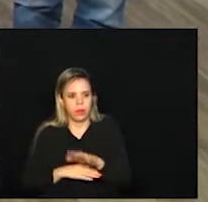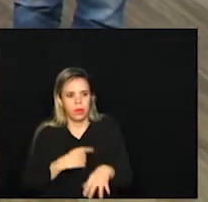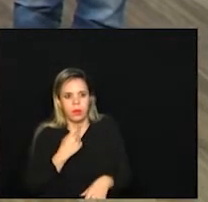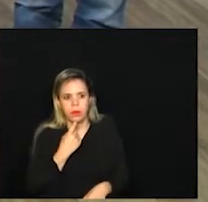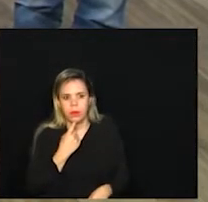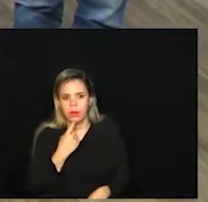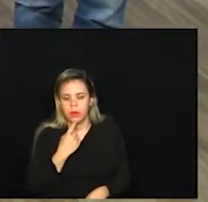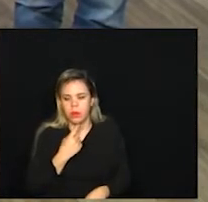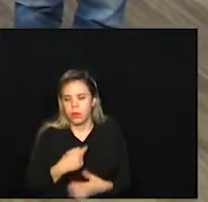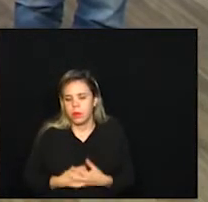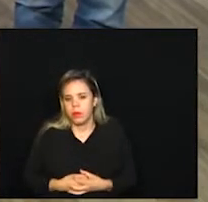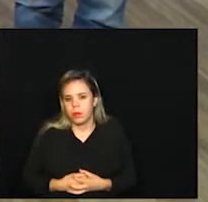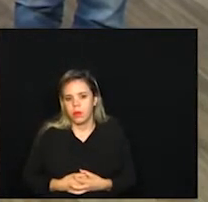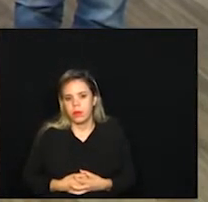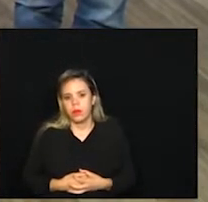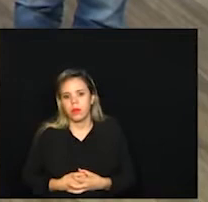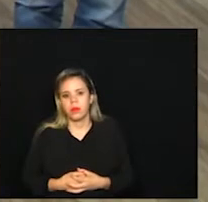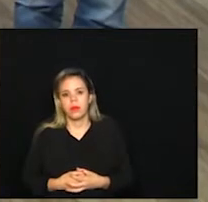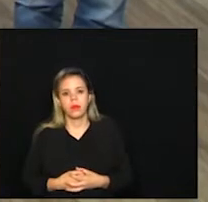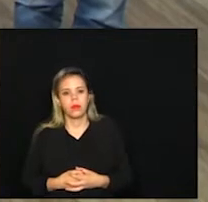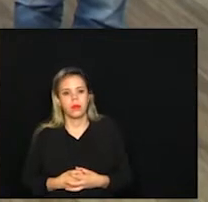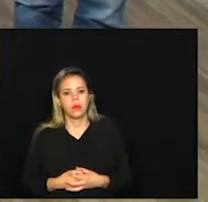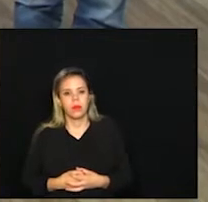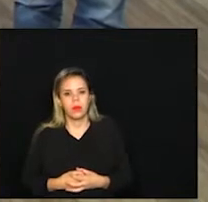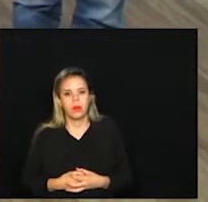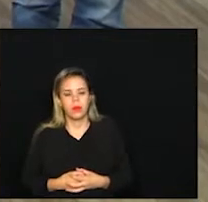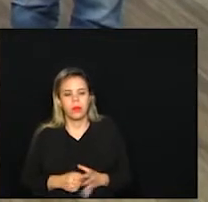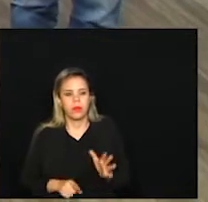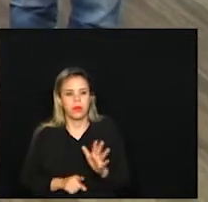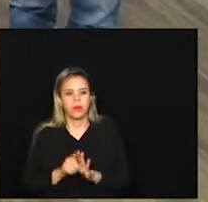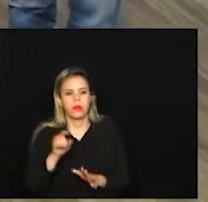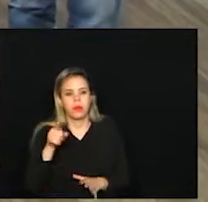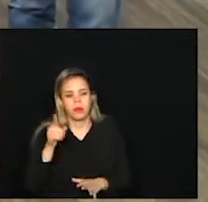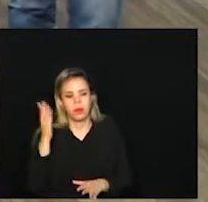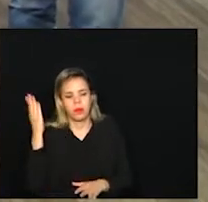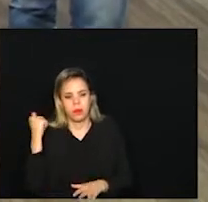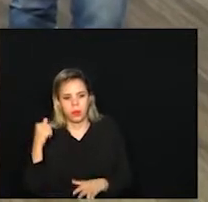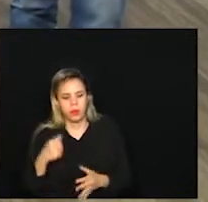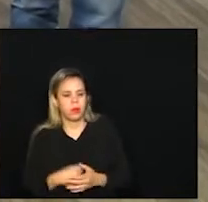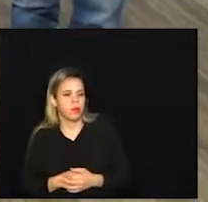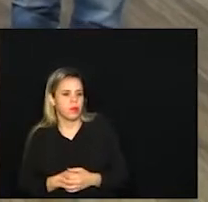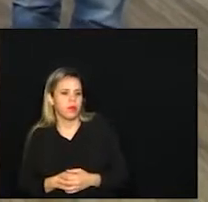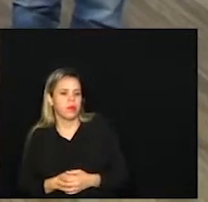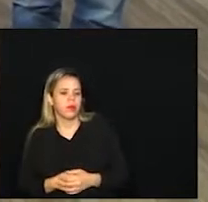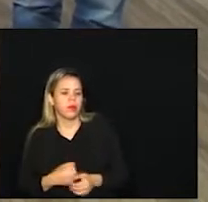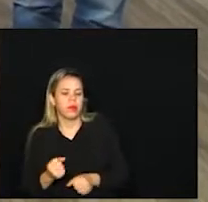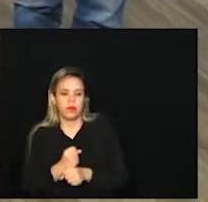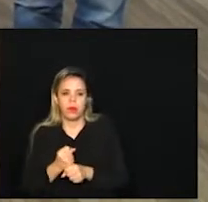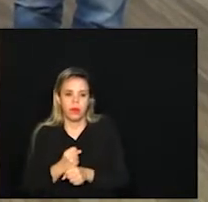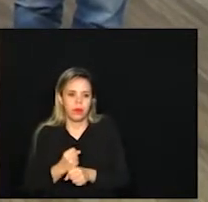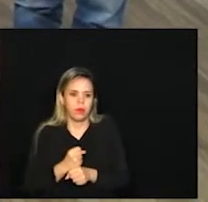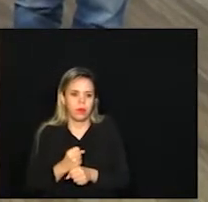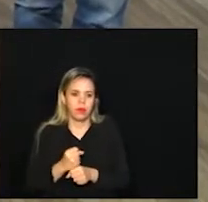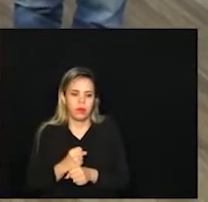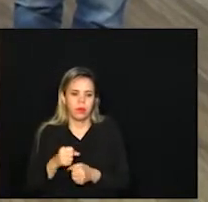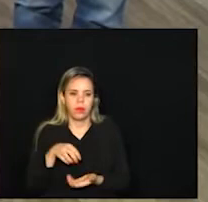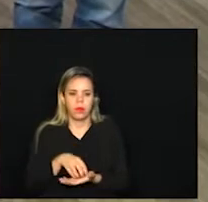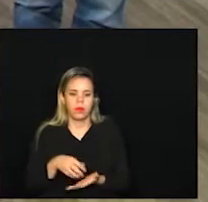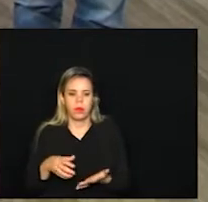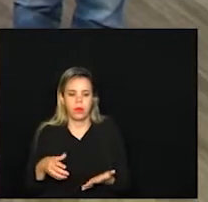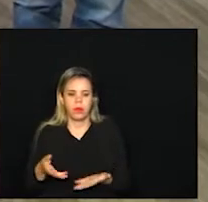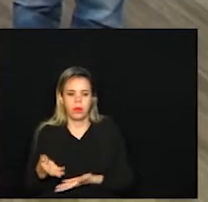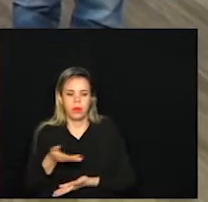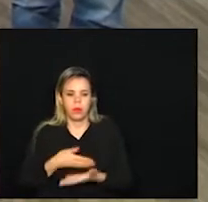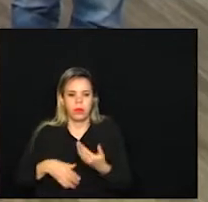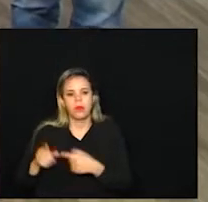3.776 que é o WhatsApp da TV Câmara Campinas Vereador perguntando se o senhor sabe Há quantos anos aí a reforma do centro de